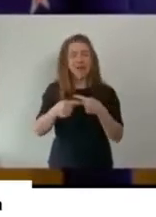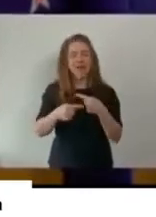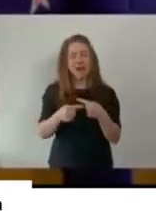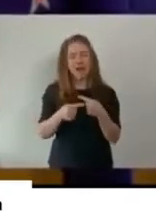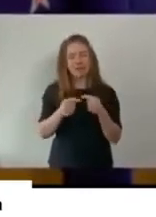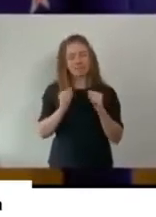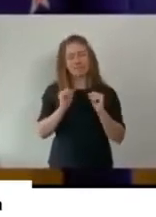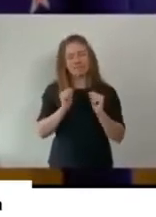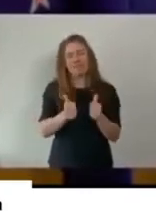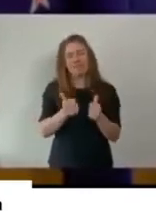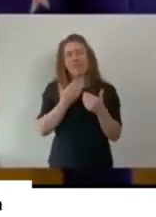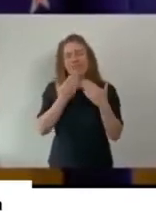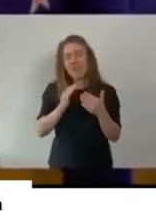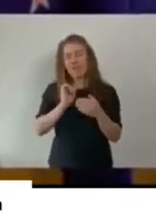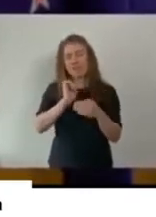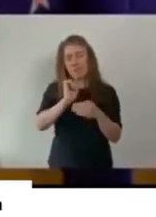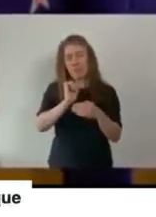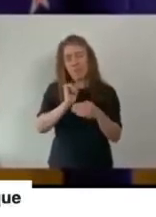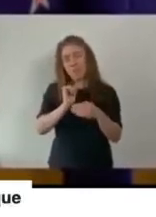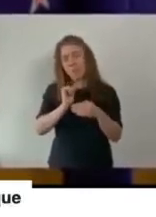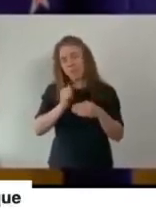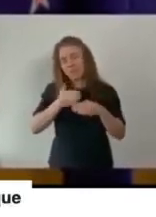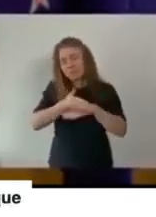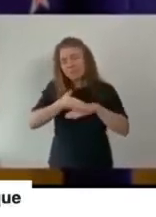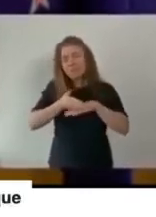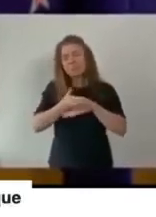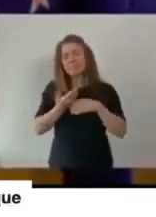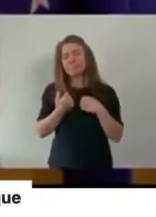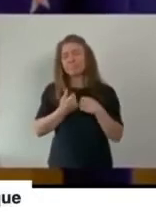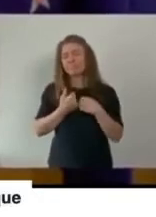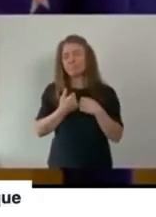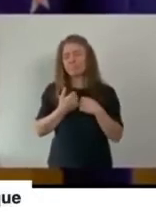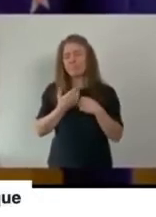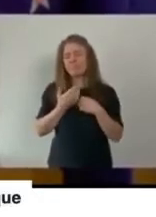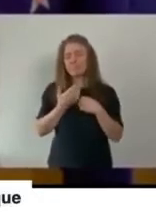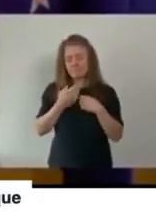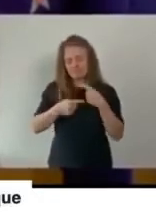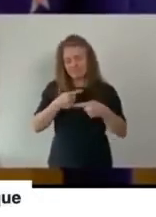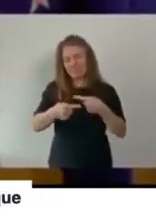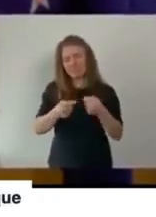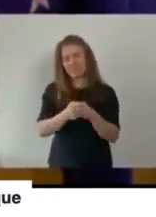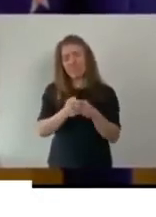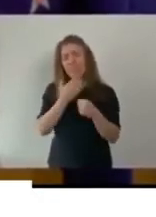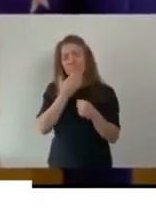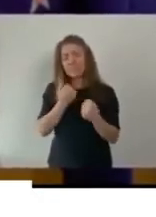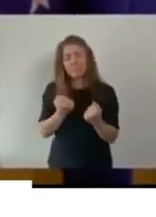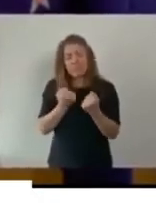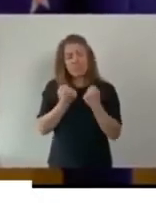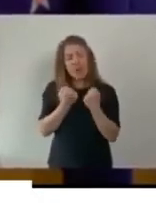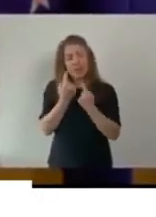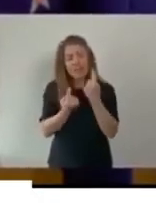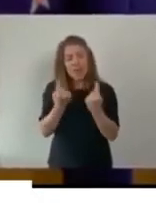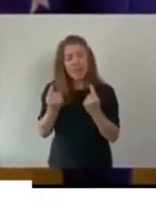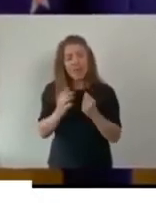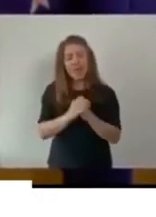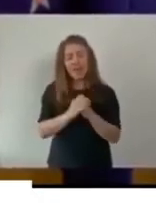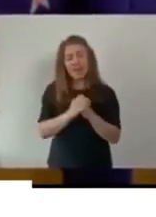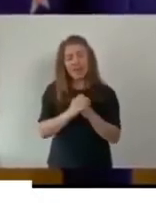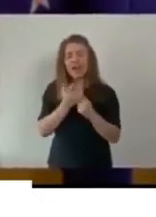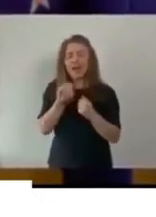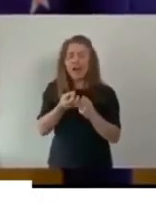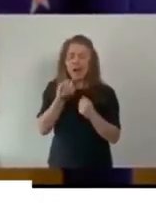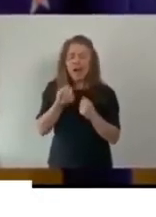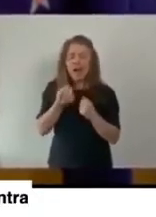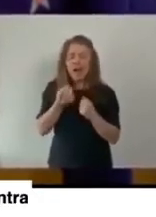Então, obrigado por tudo que você está fazendo. Por favor, seja forte, seja kind e unir contra a Covid